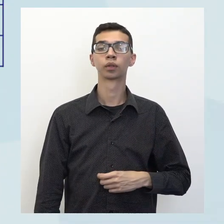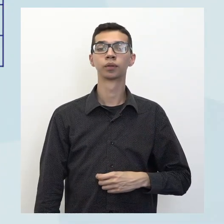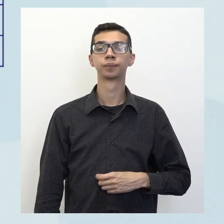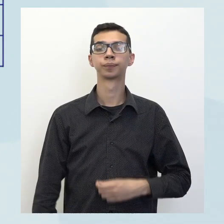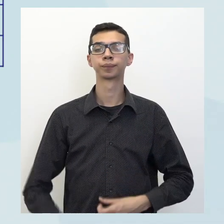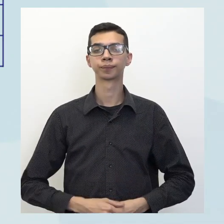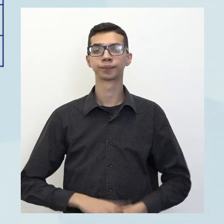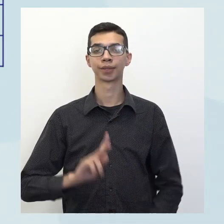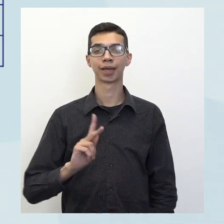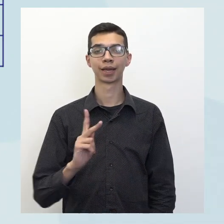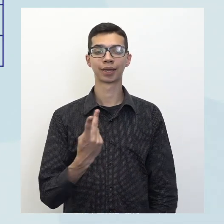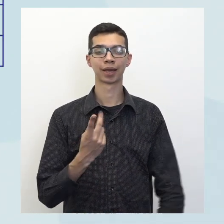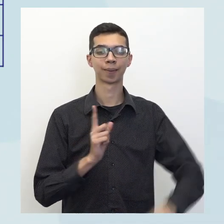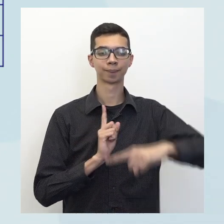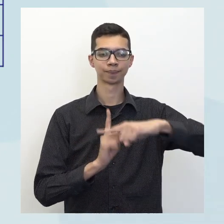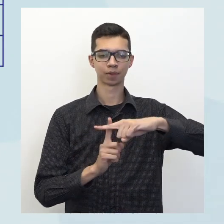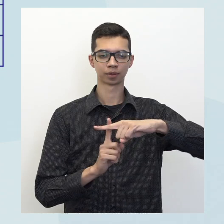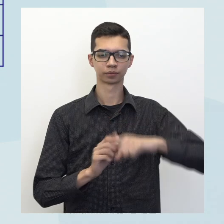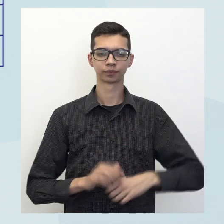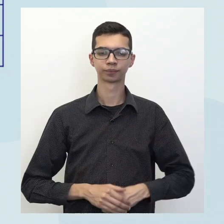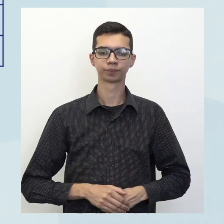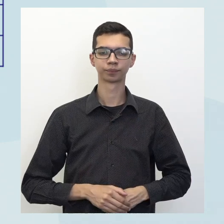mais a concentração de